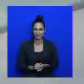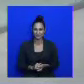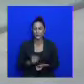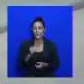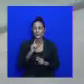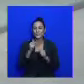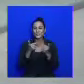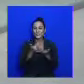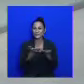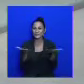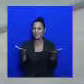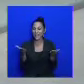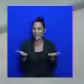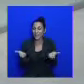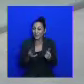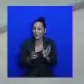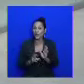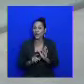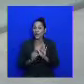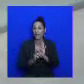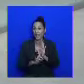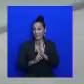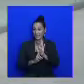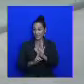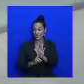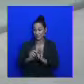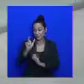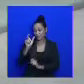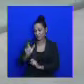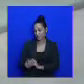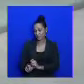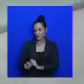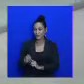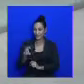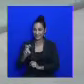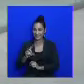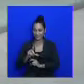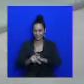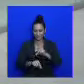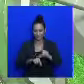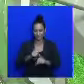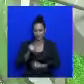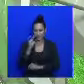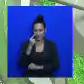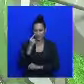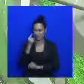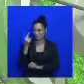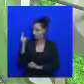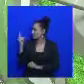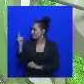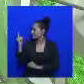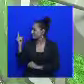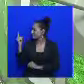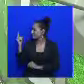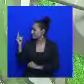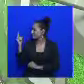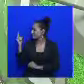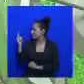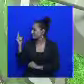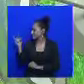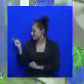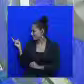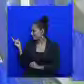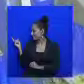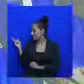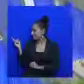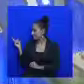boa sorte para você sortearemos agora o número correspondente a coluna número 5 bola posicionada valendo